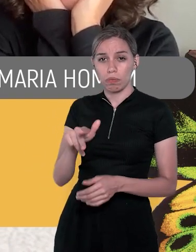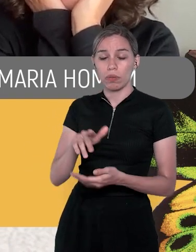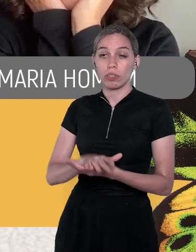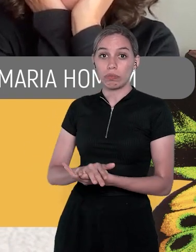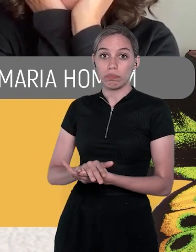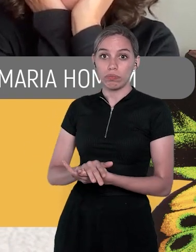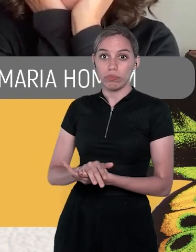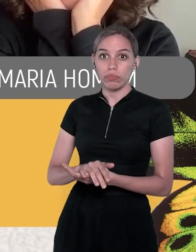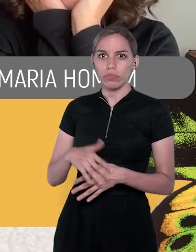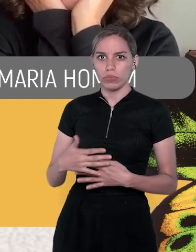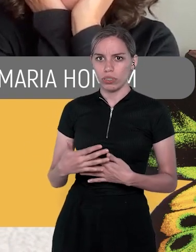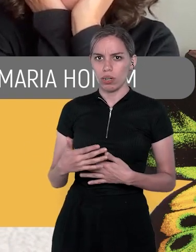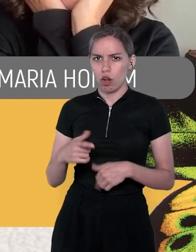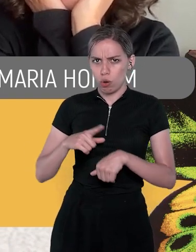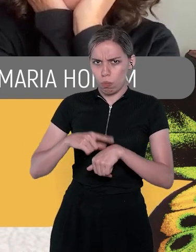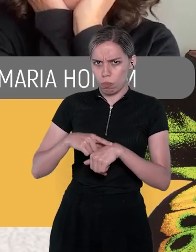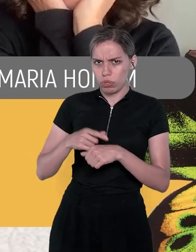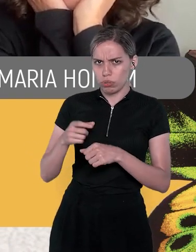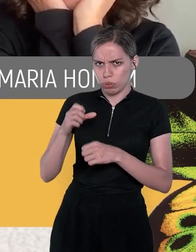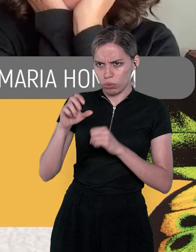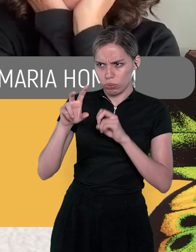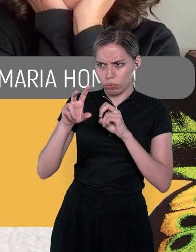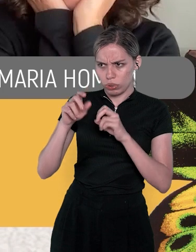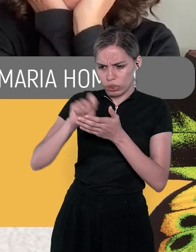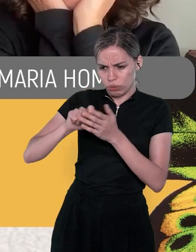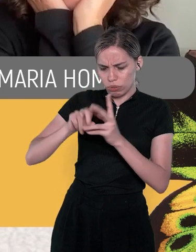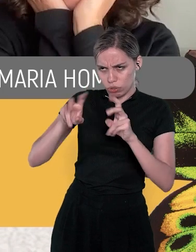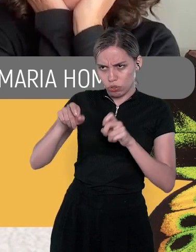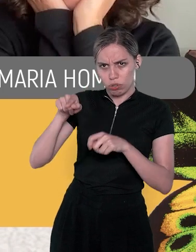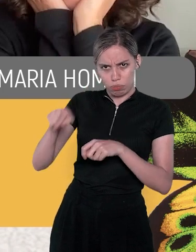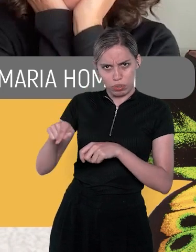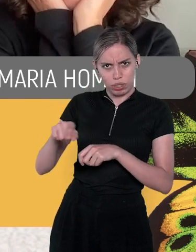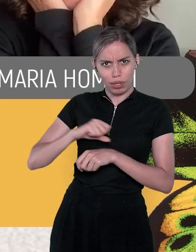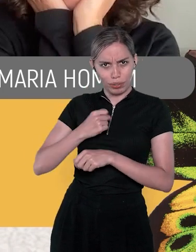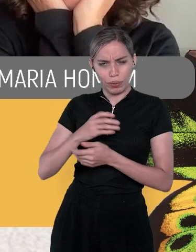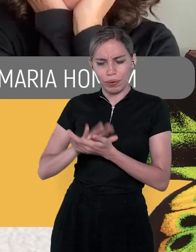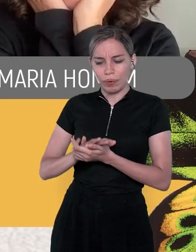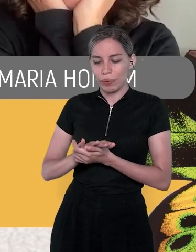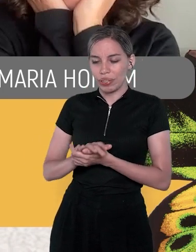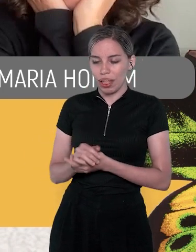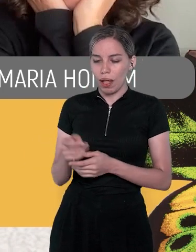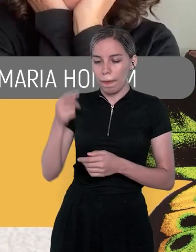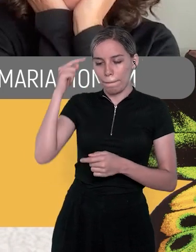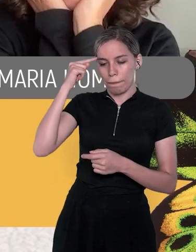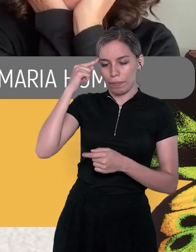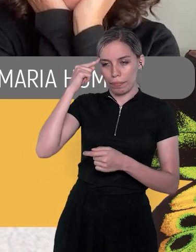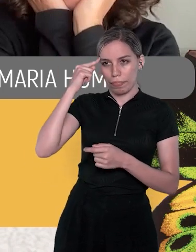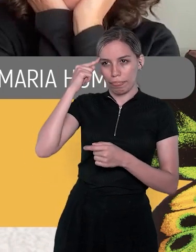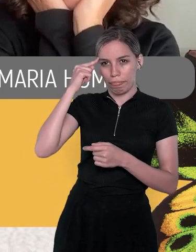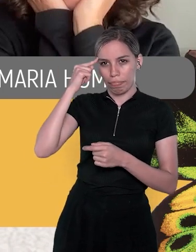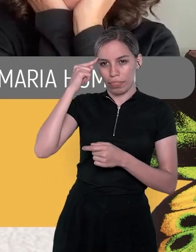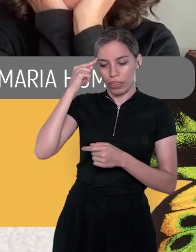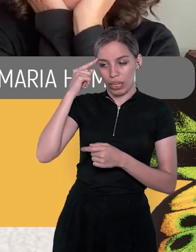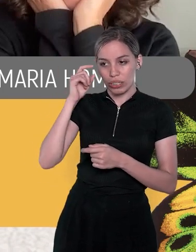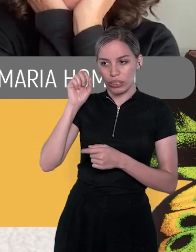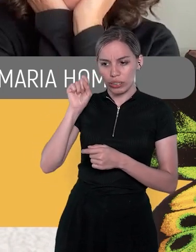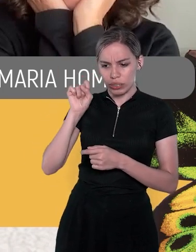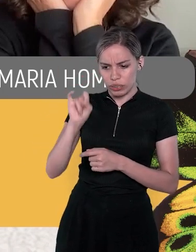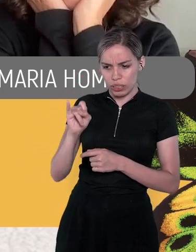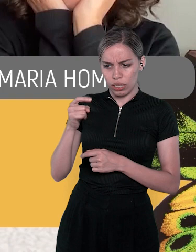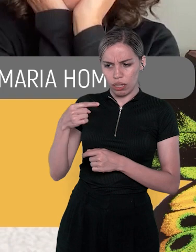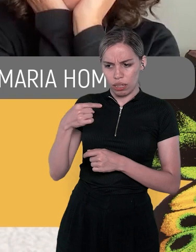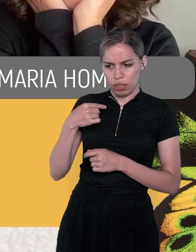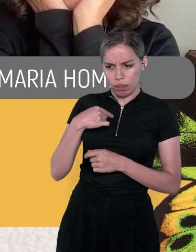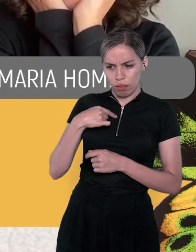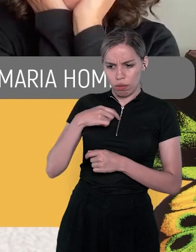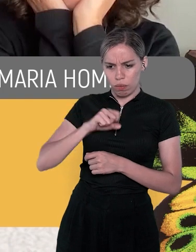escrevendo aquele diálogo, ou aquele monólogo, eu estava pensando o seguinte: é evidente que se eu,